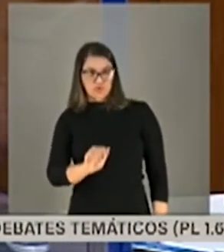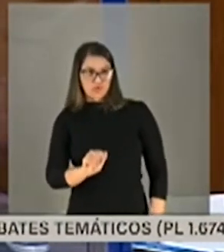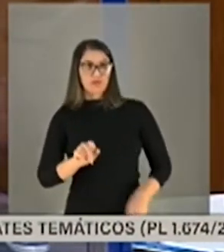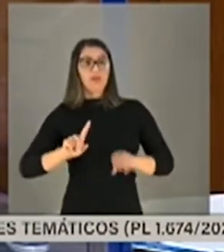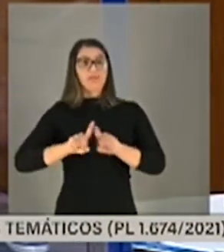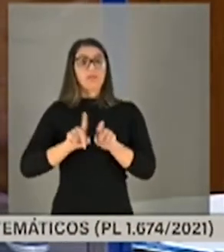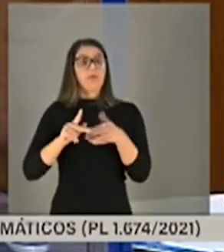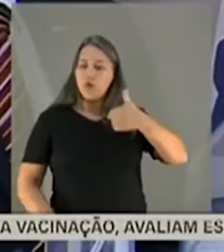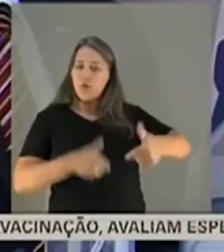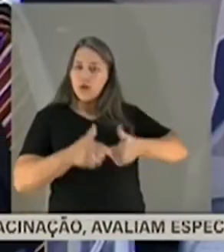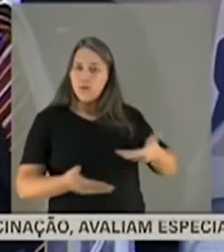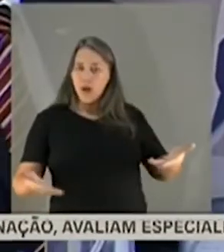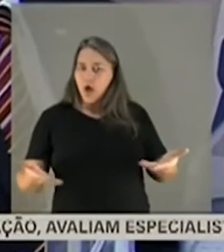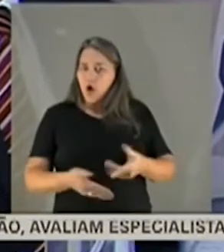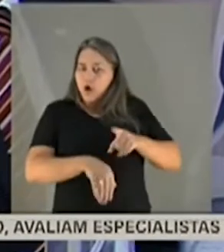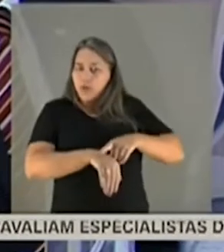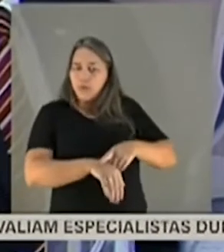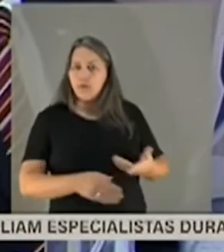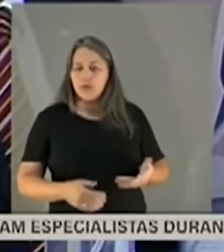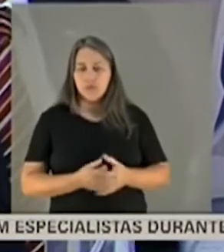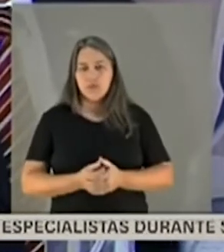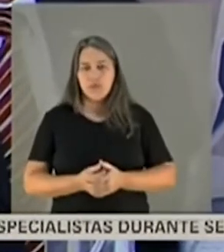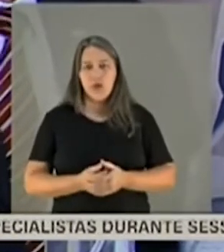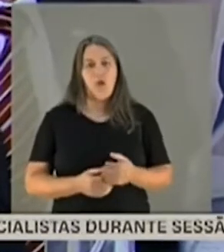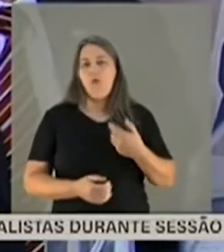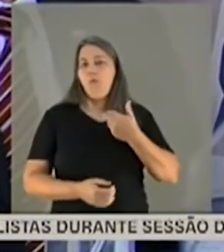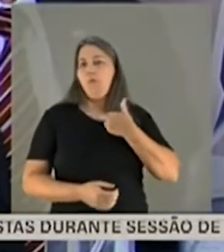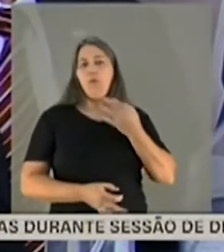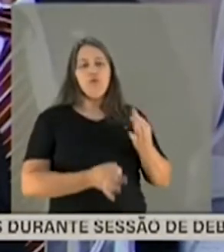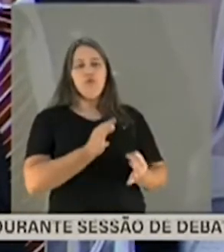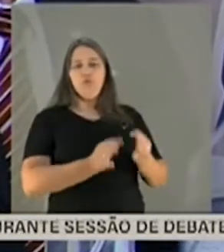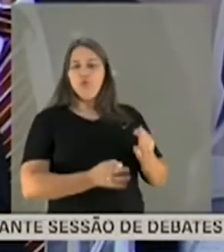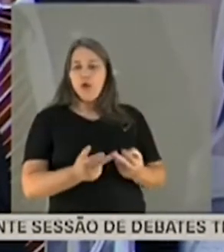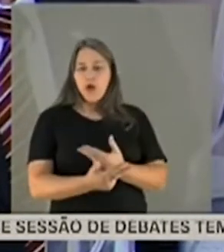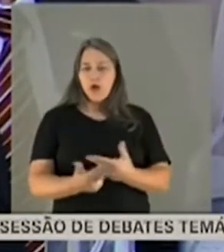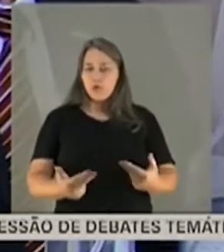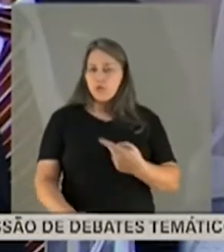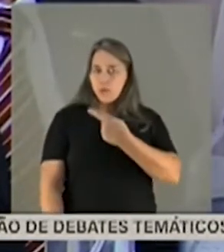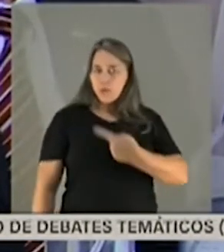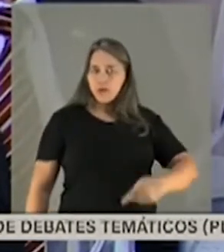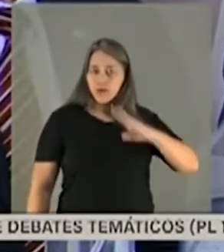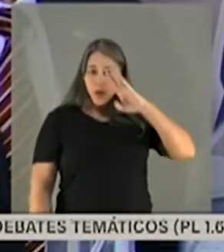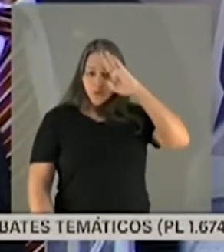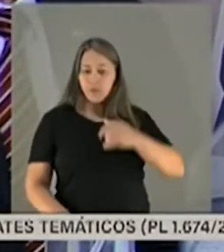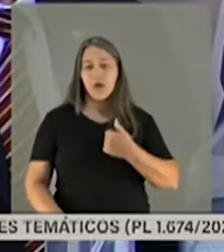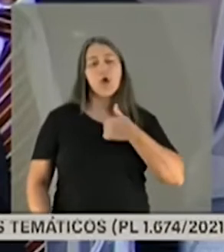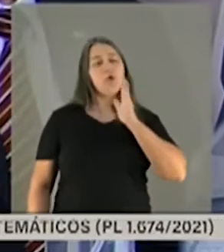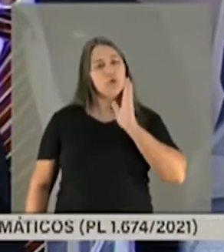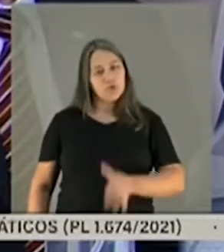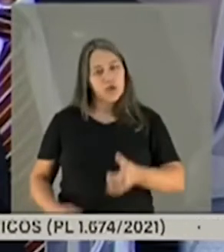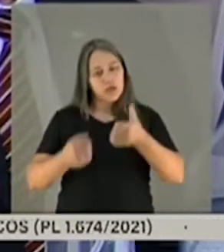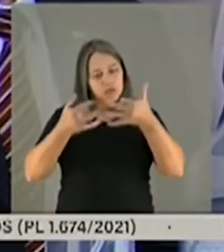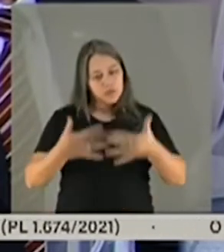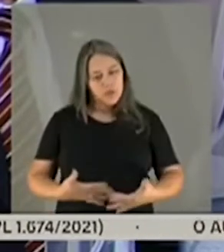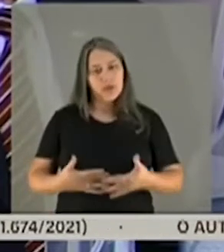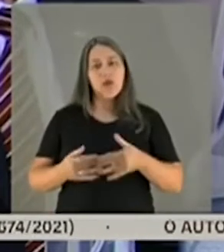senhor não fez isso, ministro? E não me compete julgar os atos do presidente da República. Mas não é julgar, é orientar. Eu já falei com o presidente